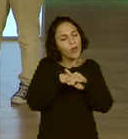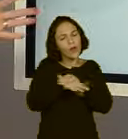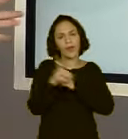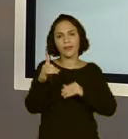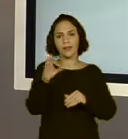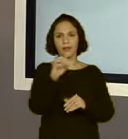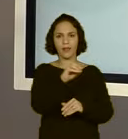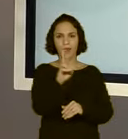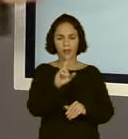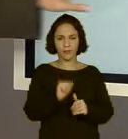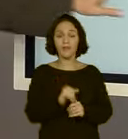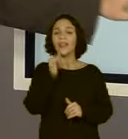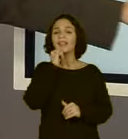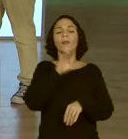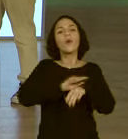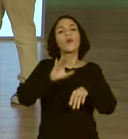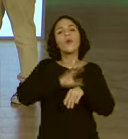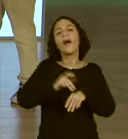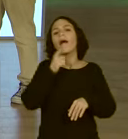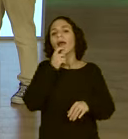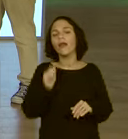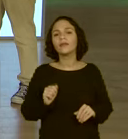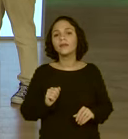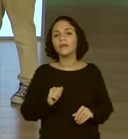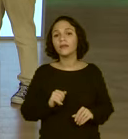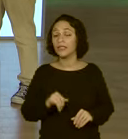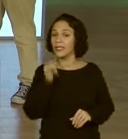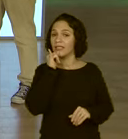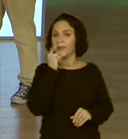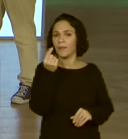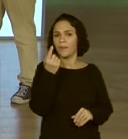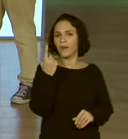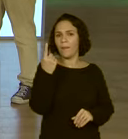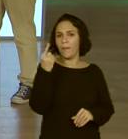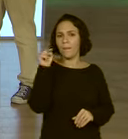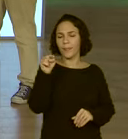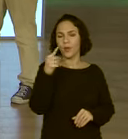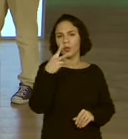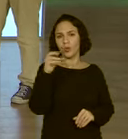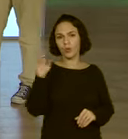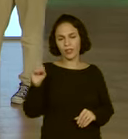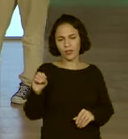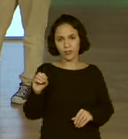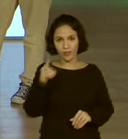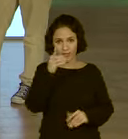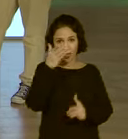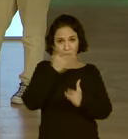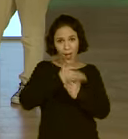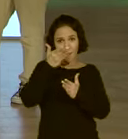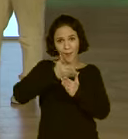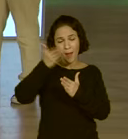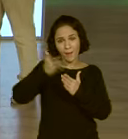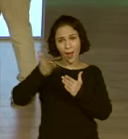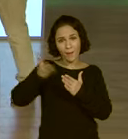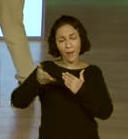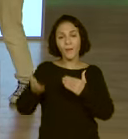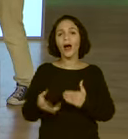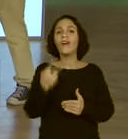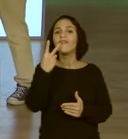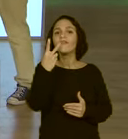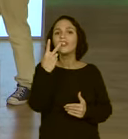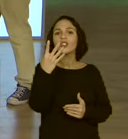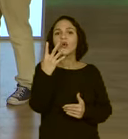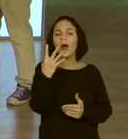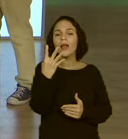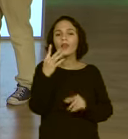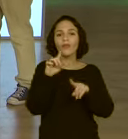custe R$1.200. Você vai fazer ele em 24 meses, você quer fazer daqui a 2 anos.